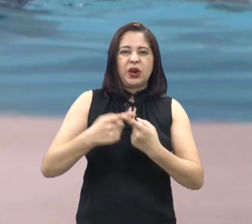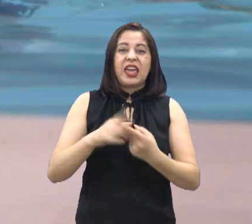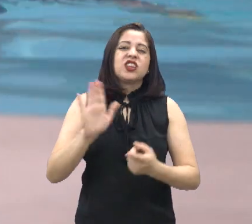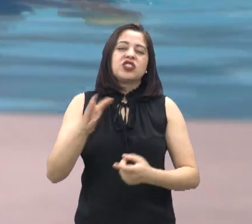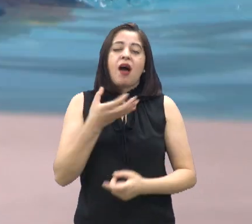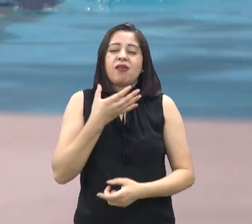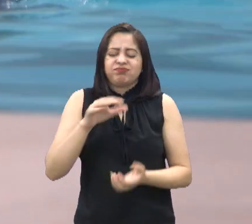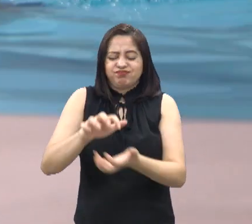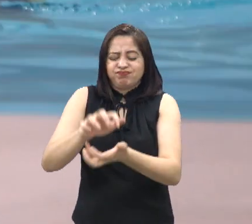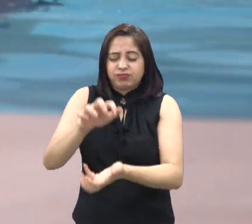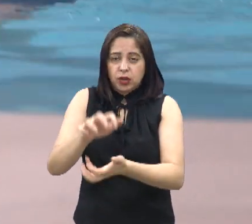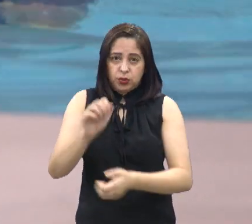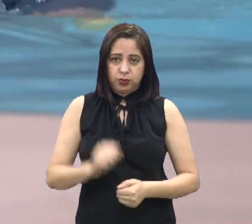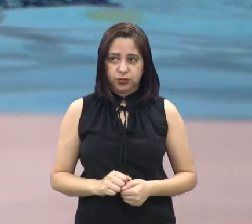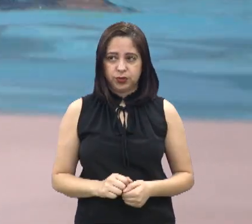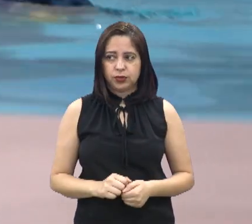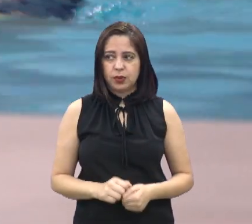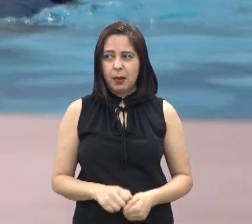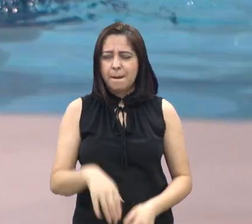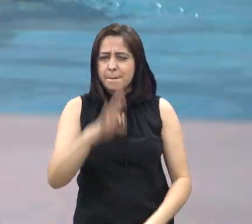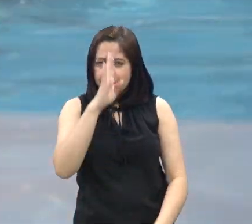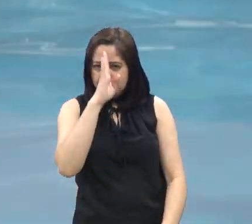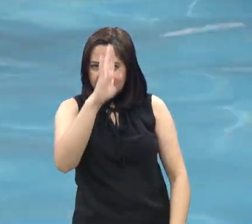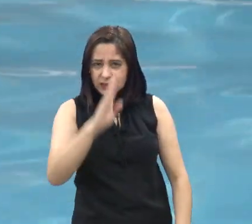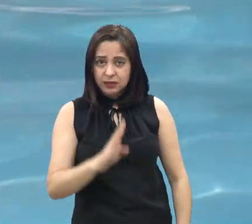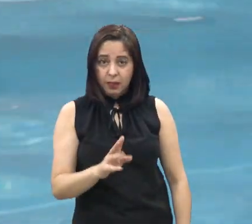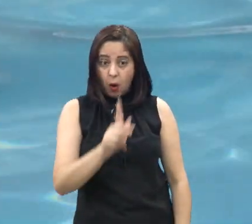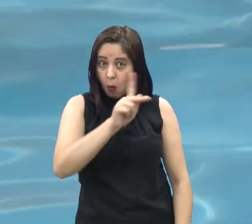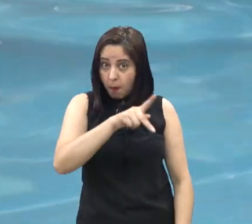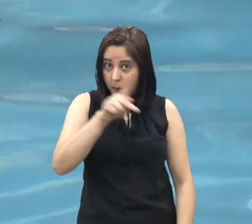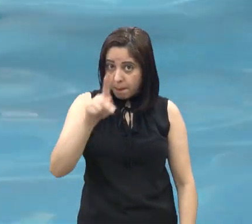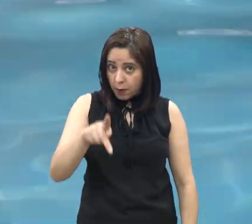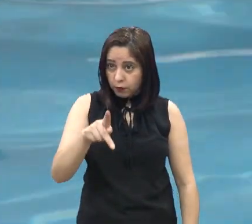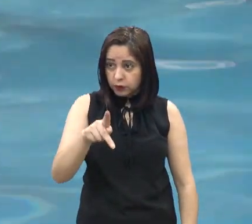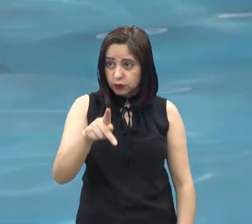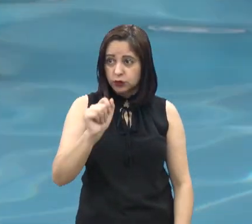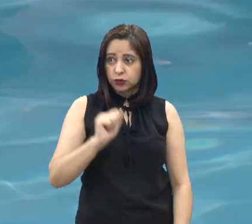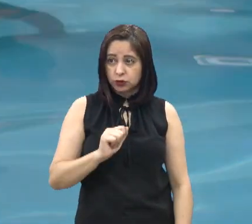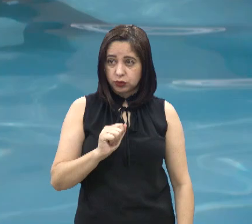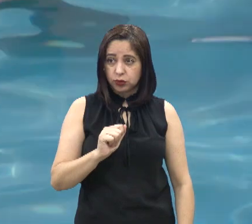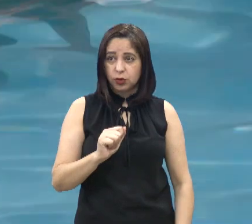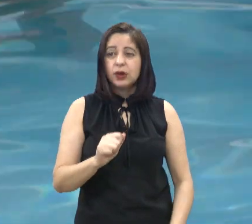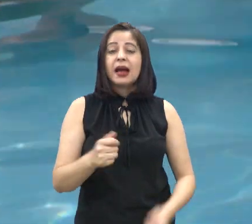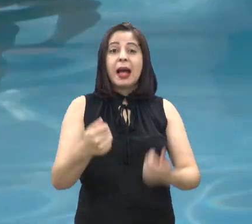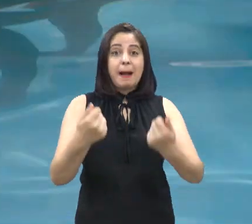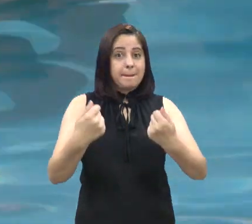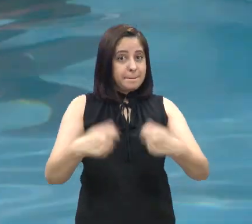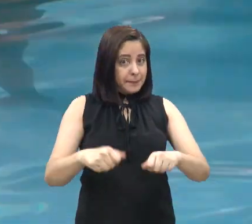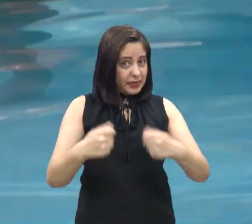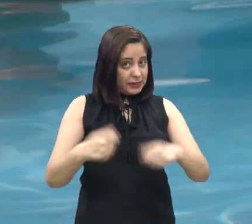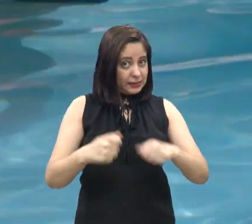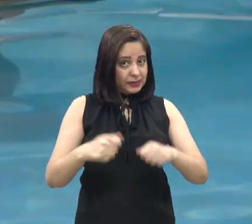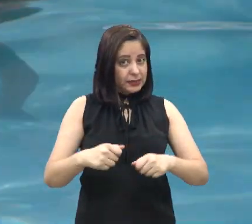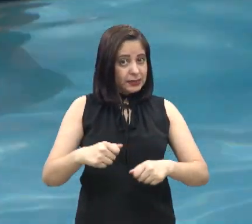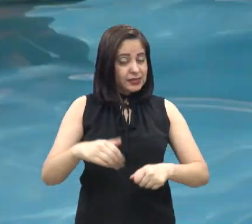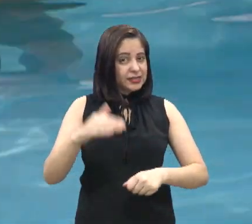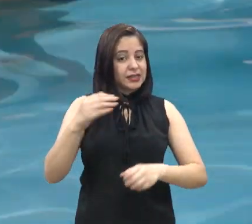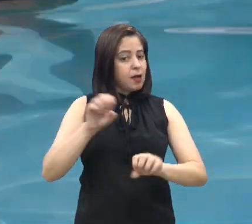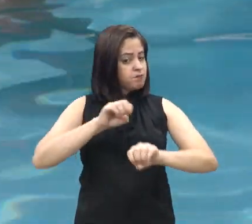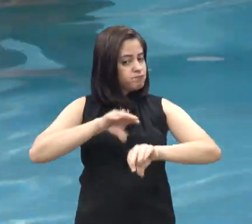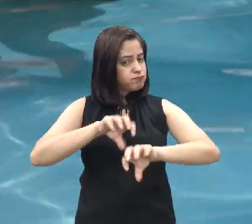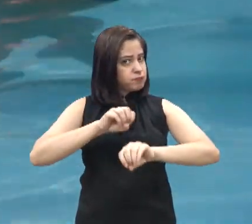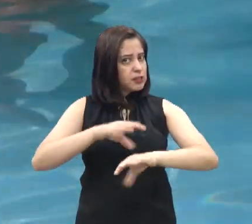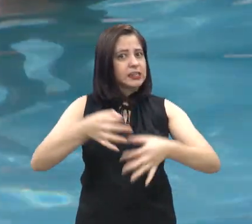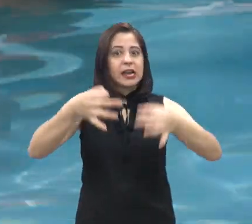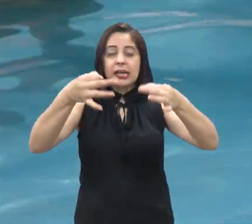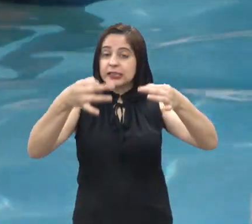acho que o principal, assim, que o professor tem que entender é que, assim, ele escolheu a modalidade, ele tem que saber muito de como trabalhar a didática daquela